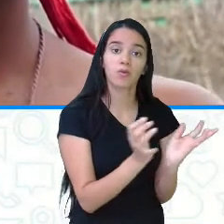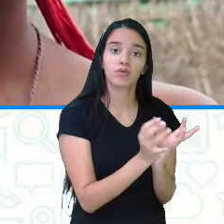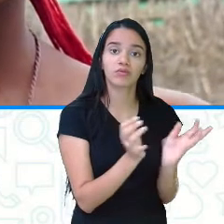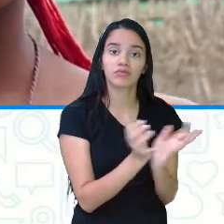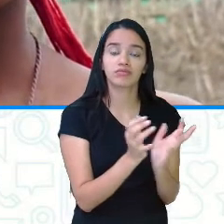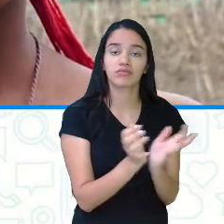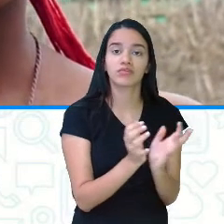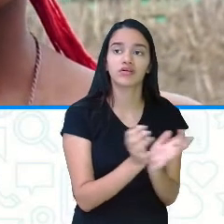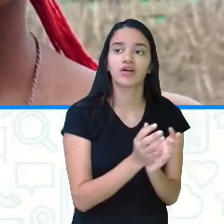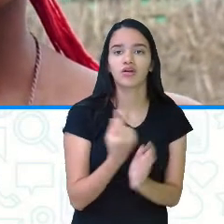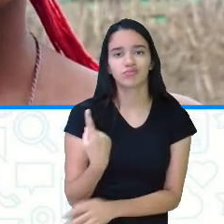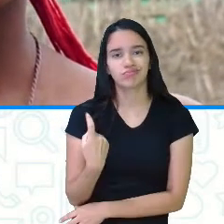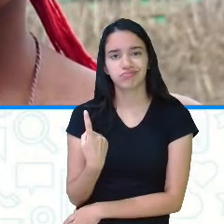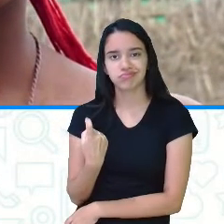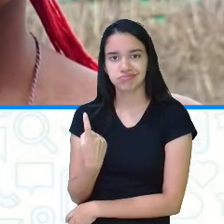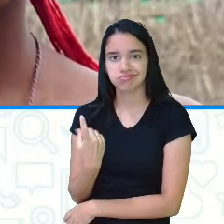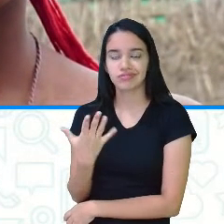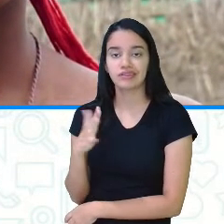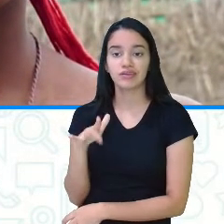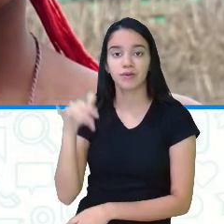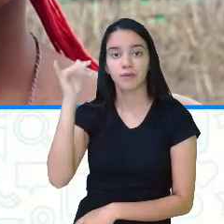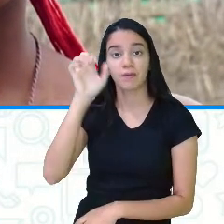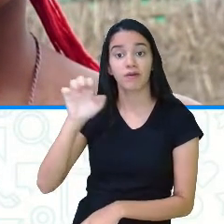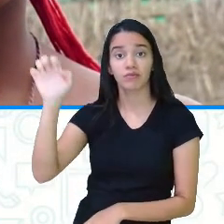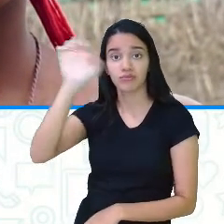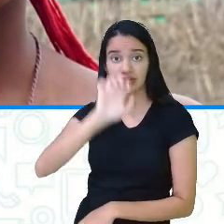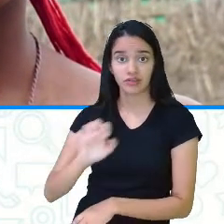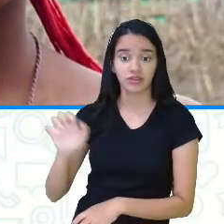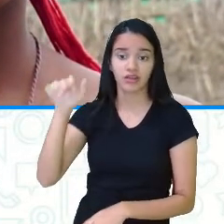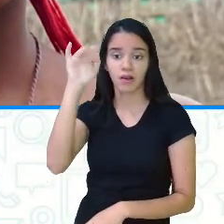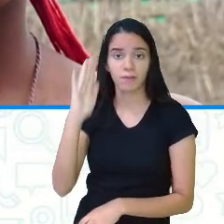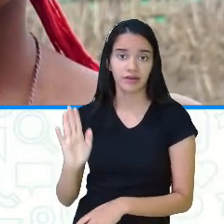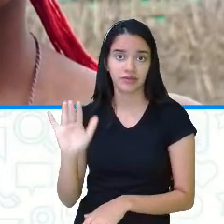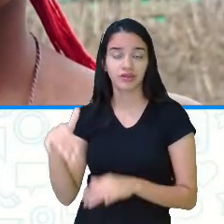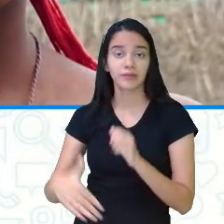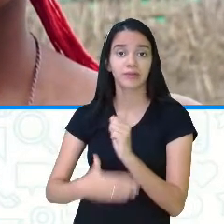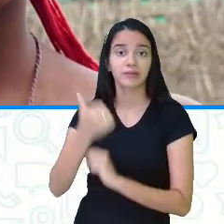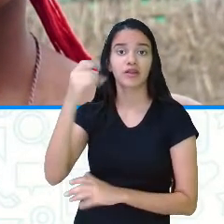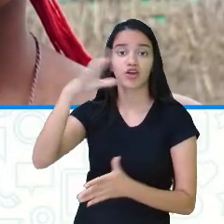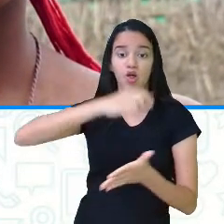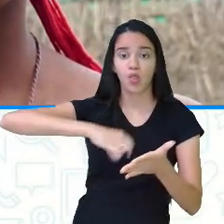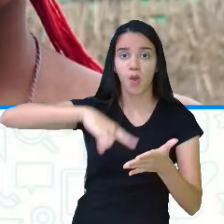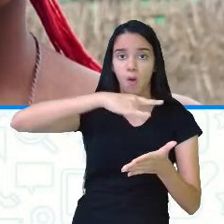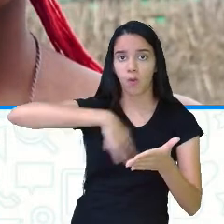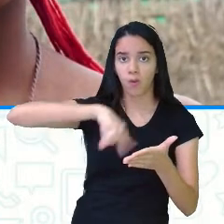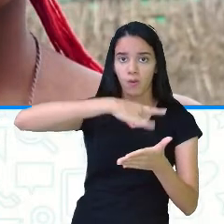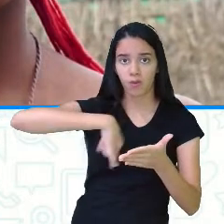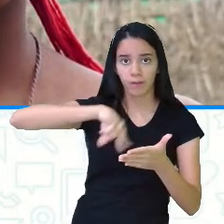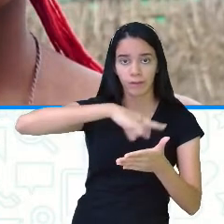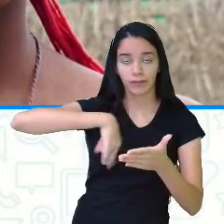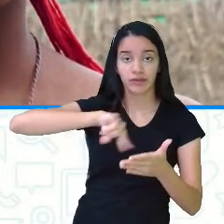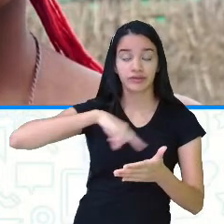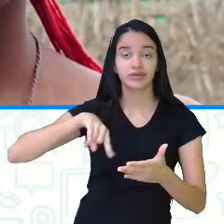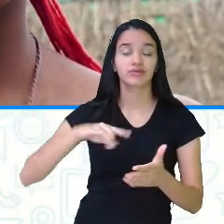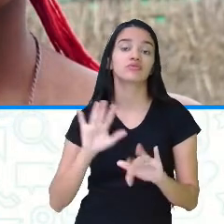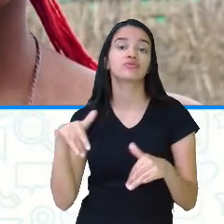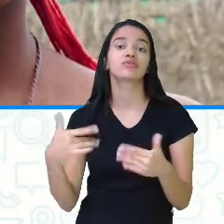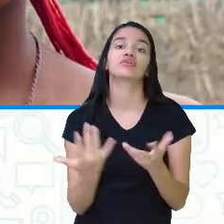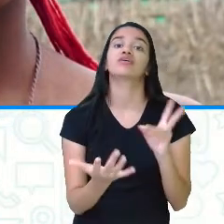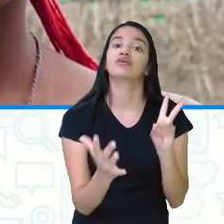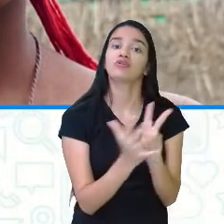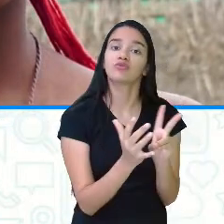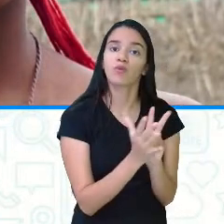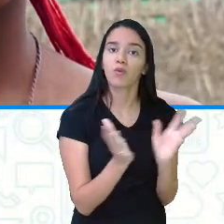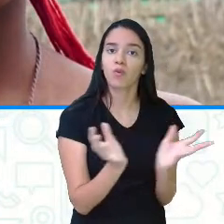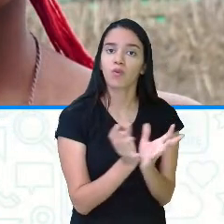considerados órfãos e tutelados pelo Estado brasileiro, sendo esse o primeiro documento do Império a favor da causa